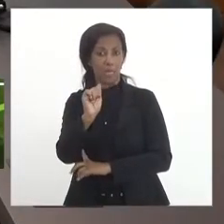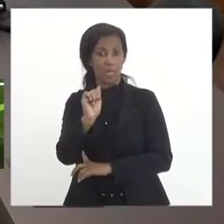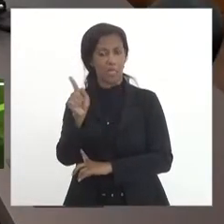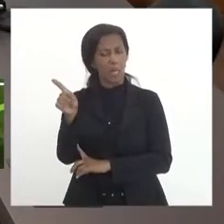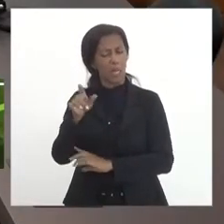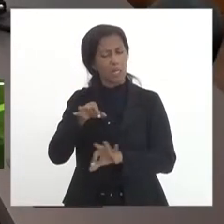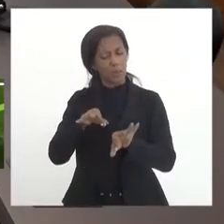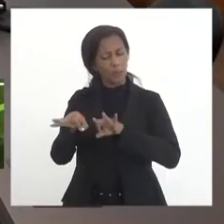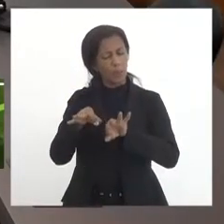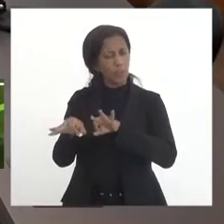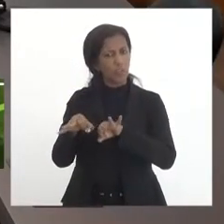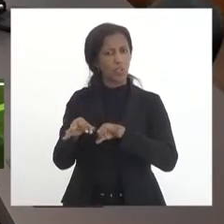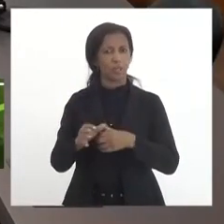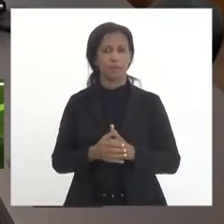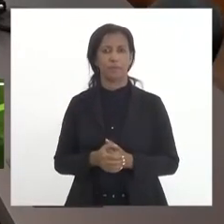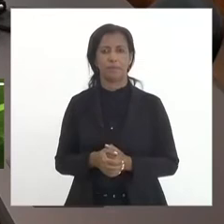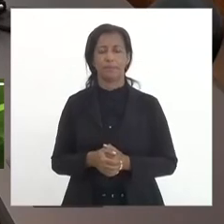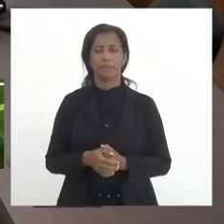projeto na linha